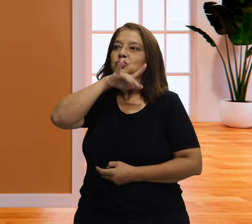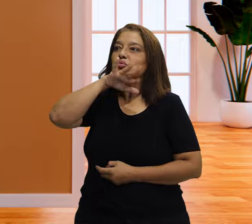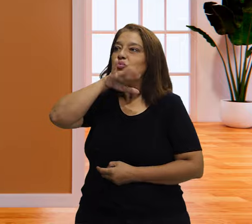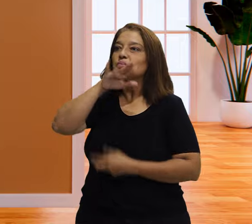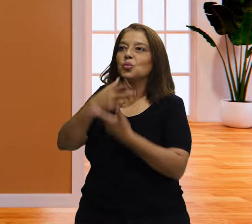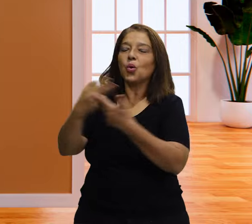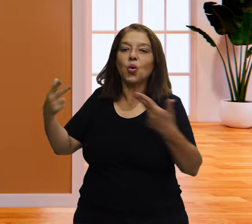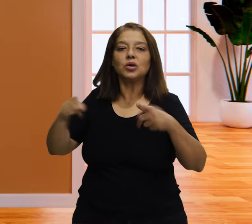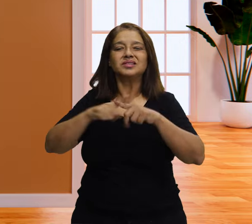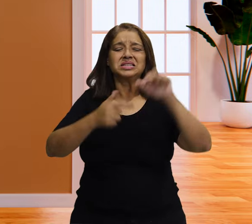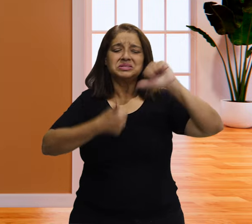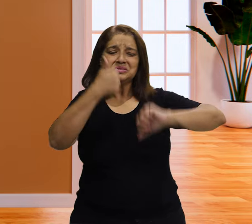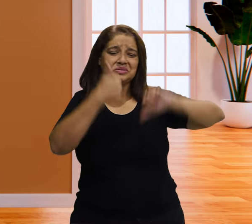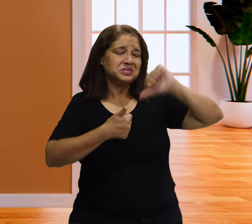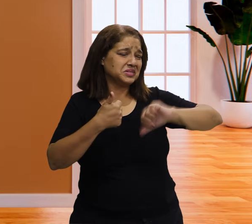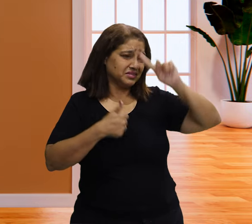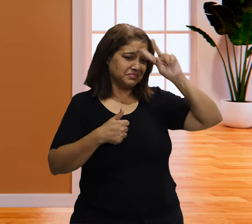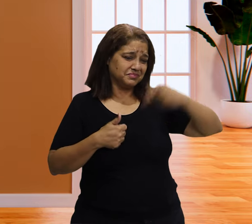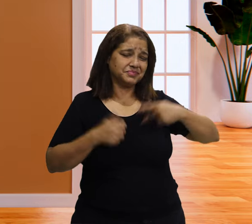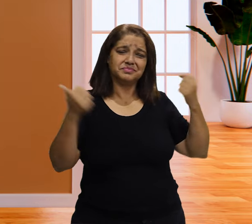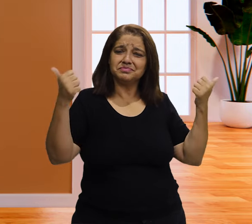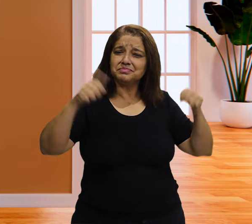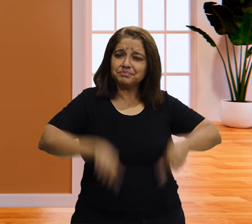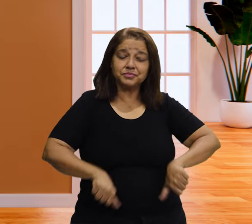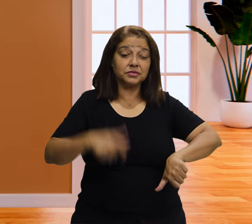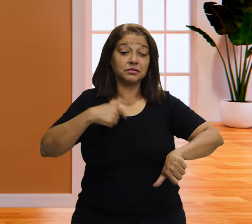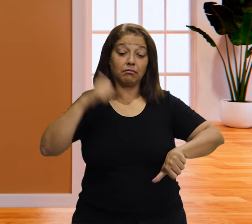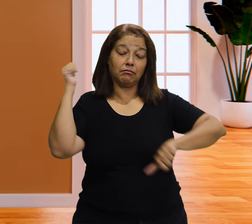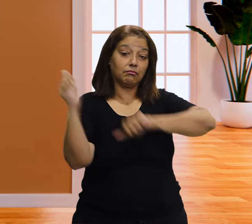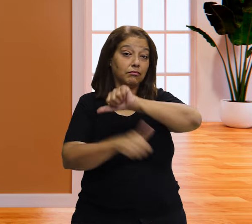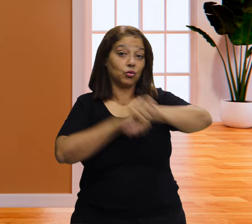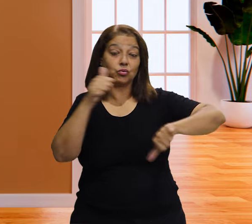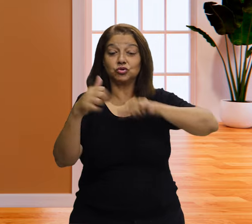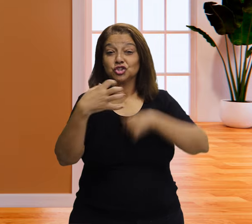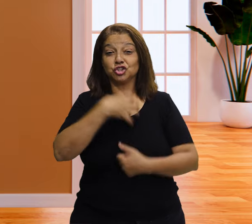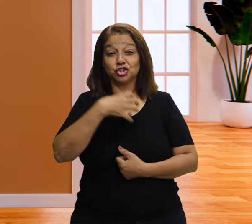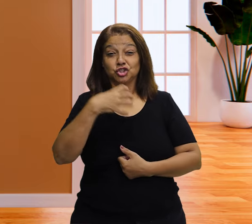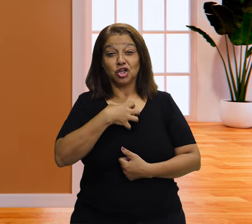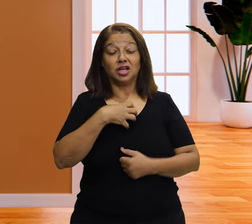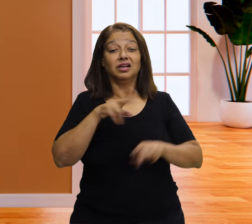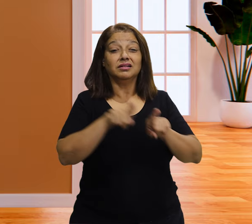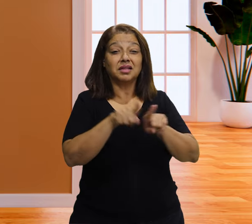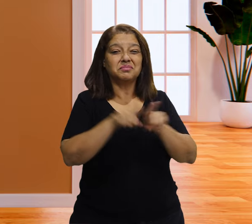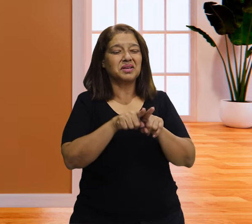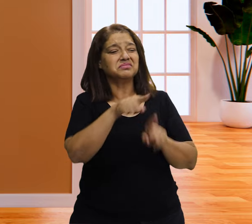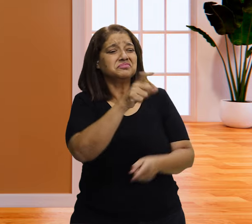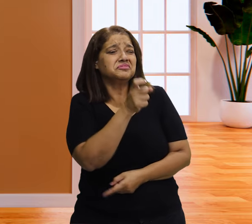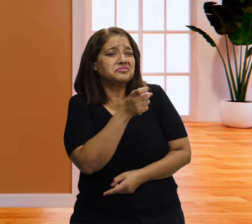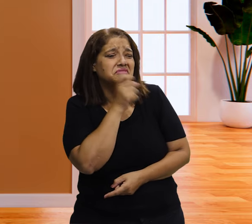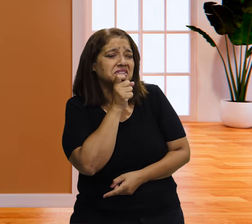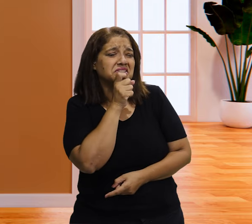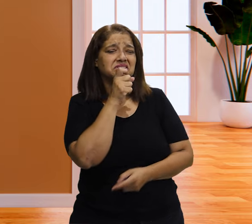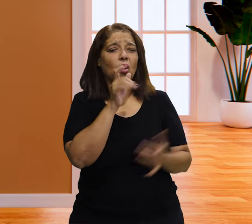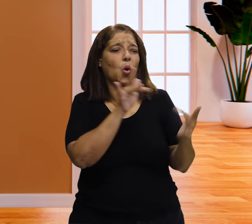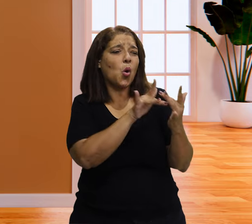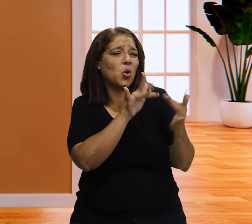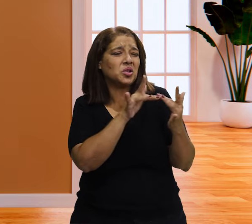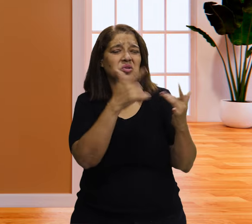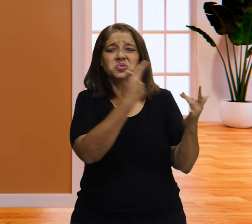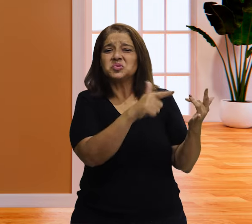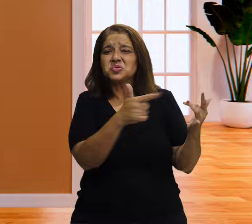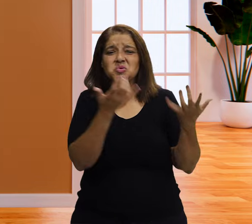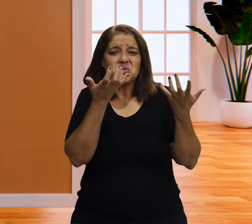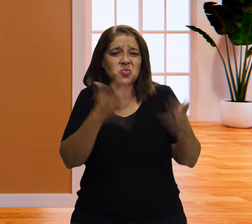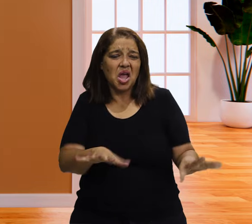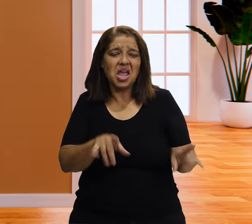despersonalização, ou seja, tratar o outro de uma forma fria, justamente como forma de se proteger. É